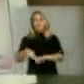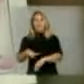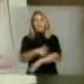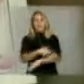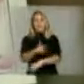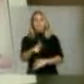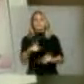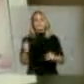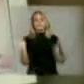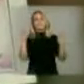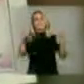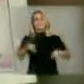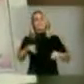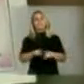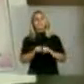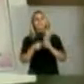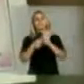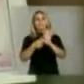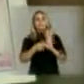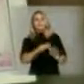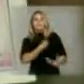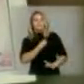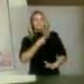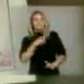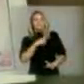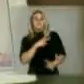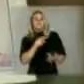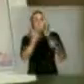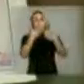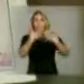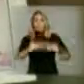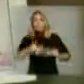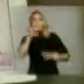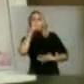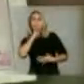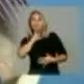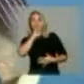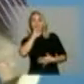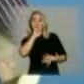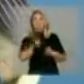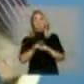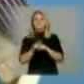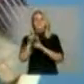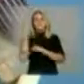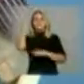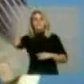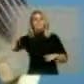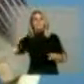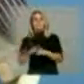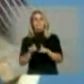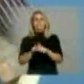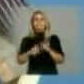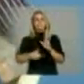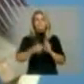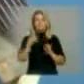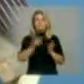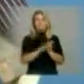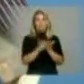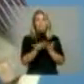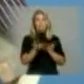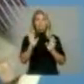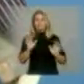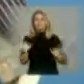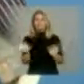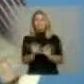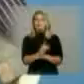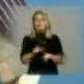da vida particular dela, como ela começou, a atriz, mãe, né? E o segundo, que eu estou com ele pronto,